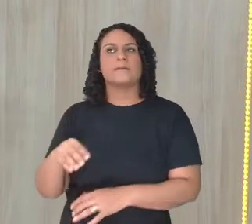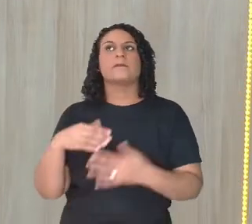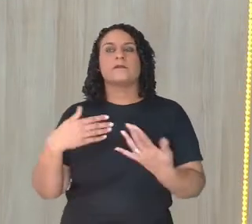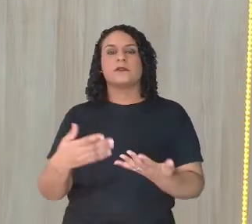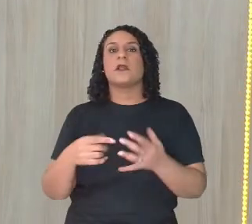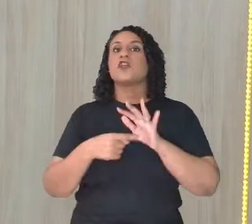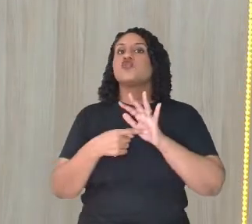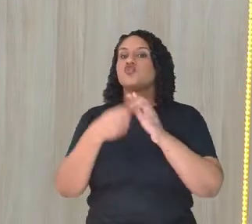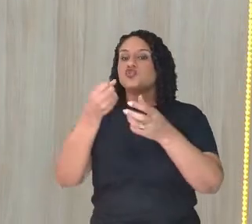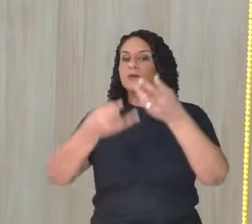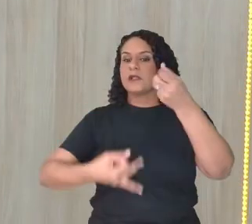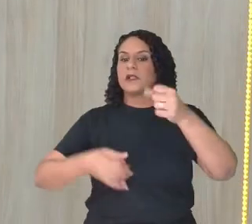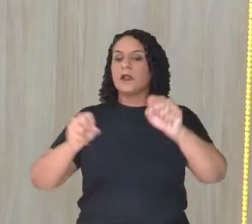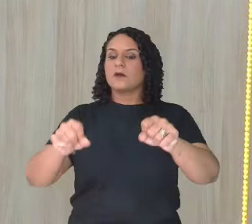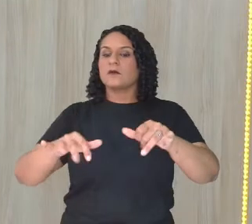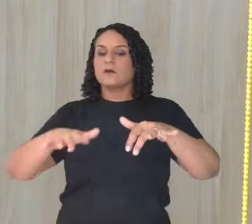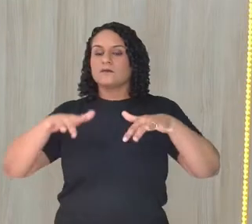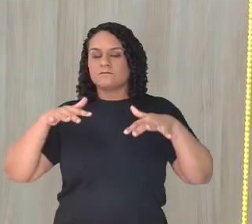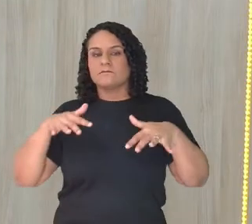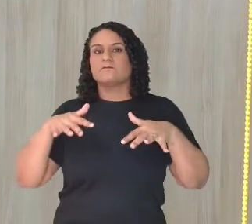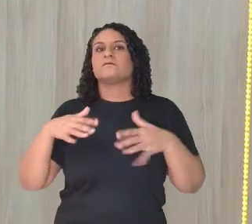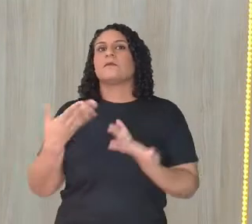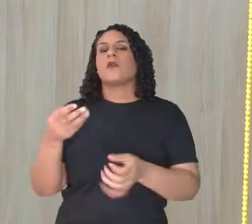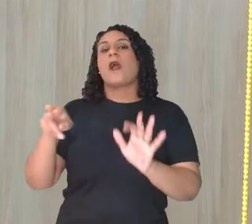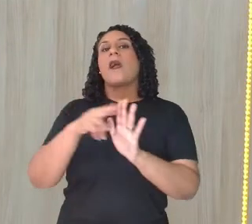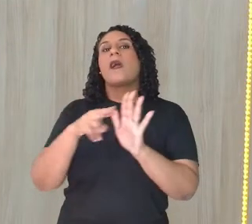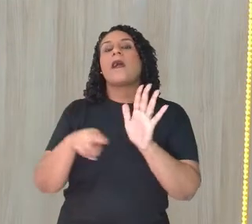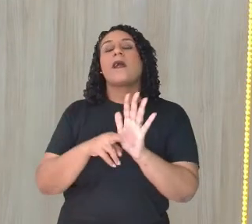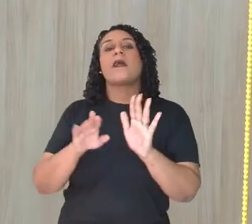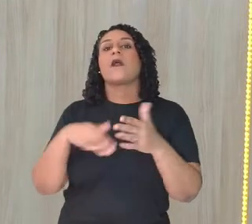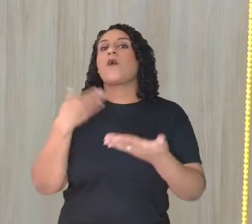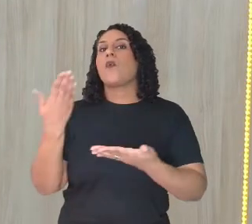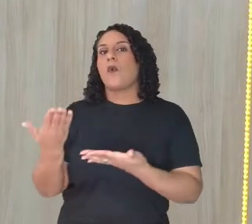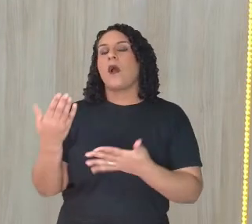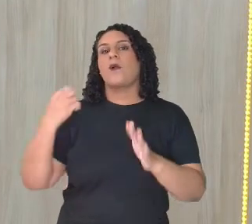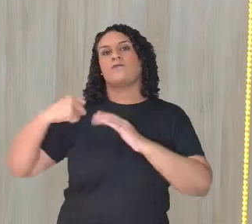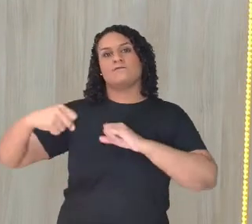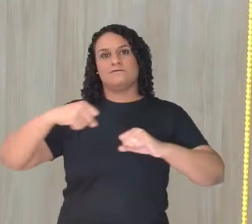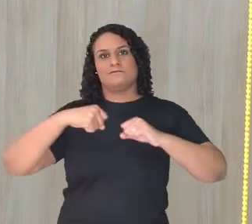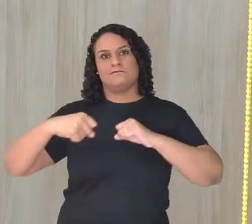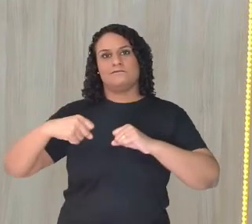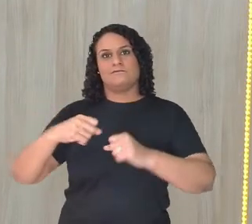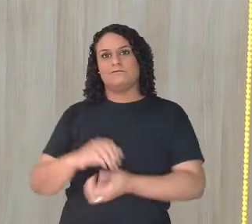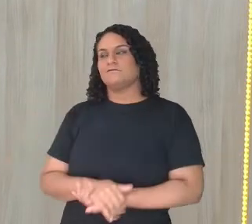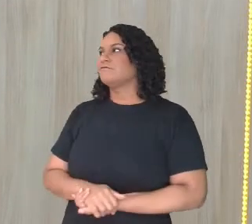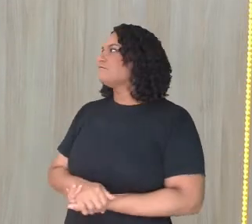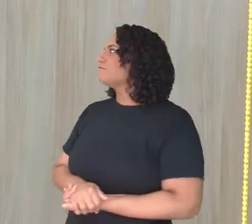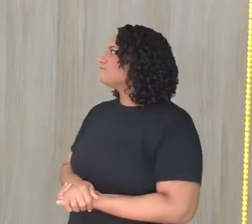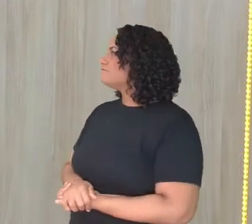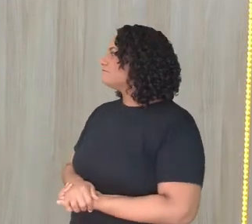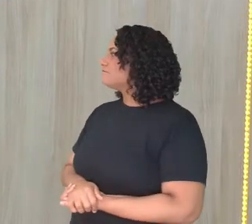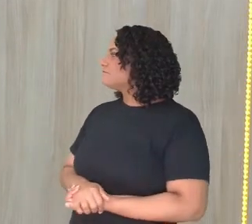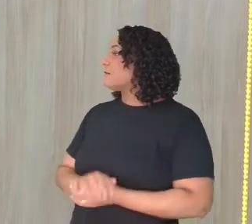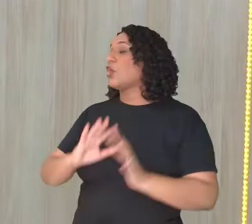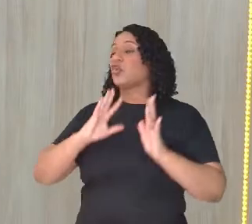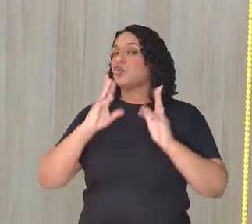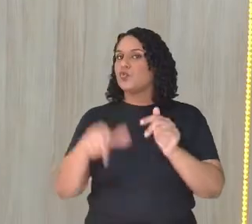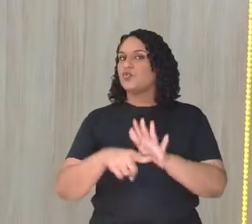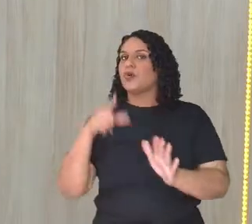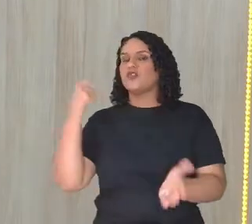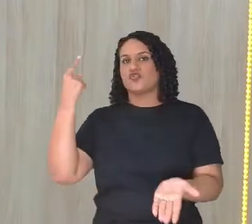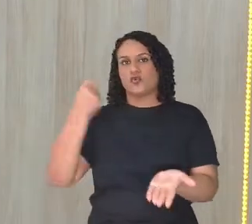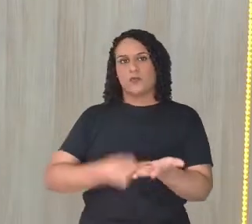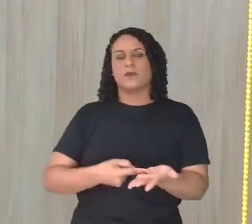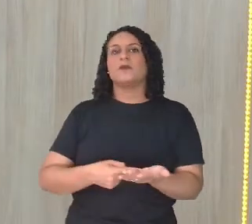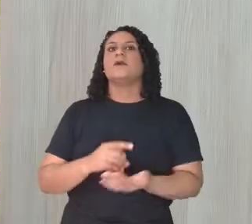regras do debate. Então, tudo é pré-estabelecido. Não é isso, professora Camille? Isso. Tudo Exatamente,